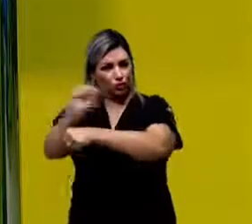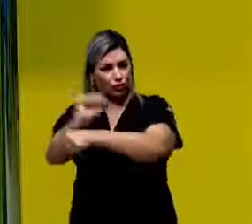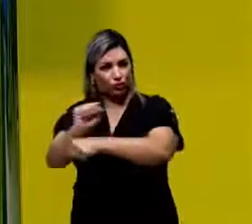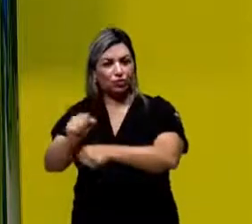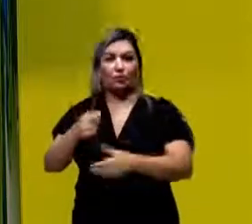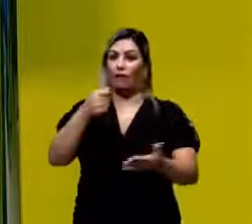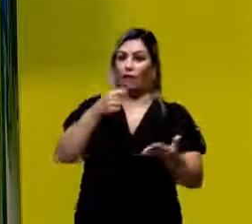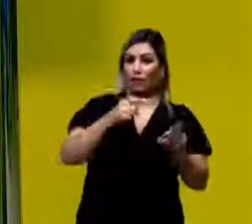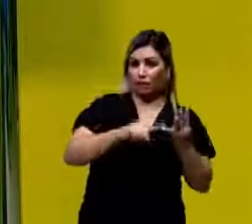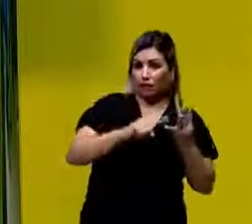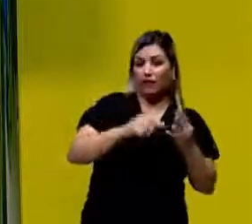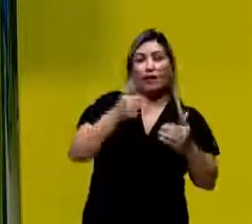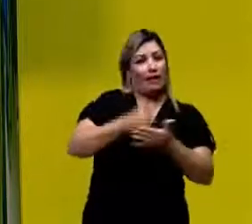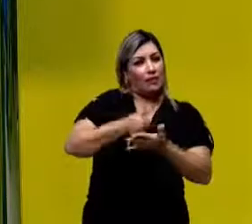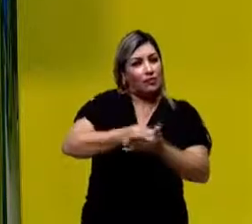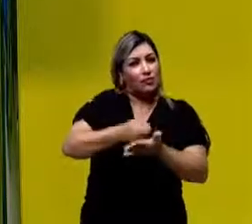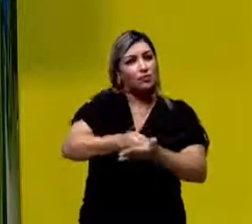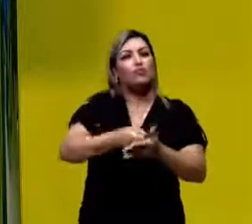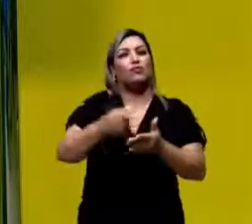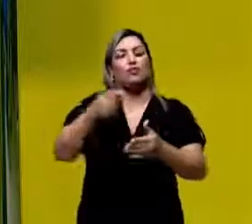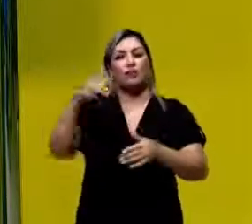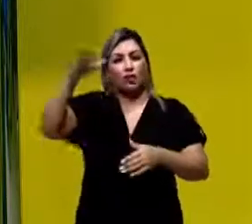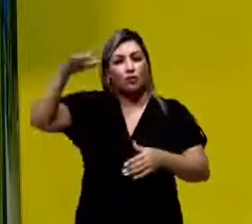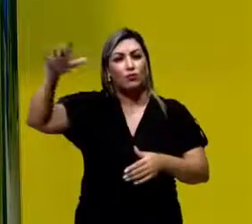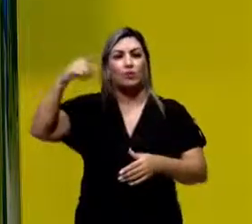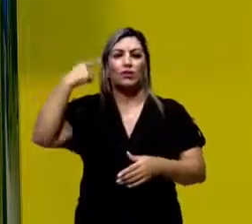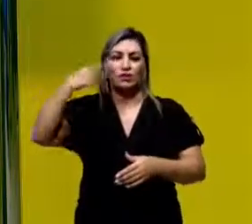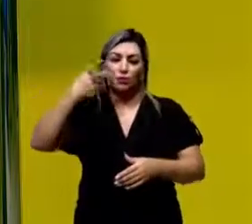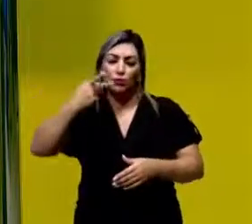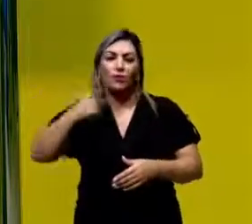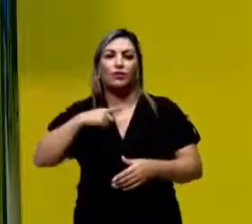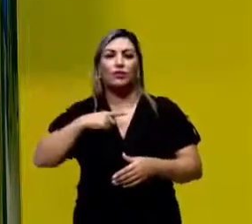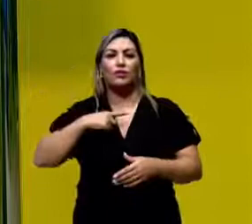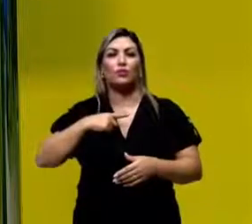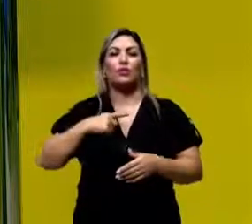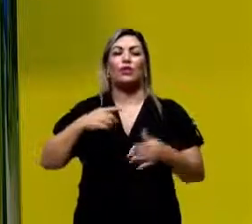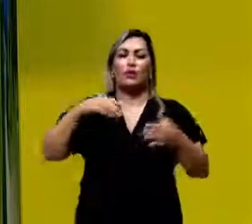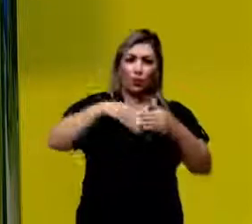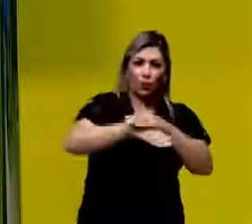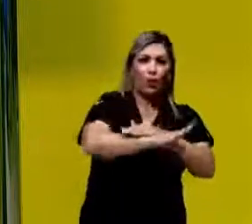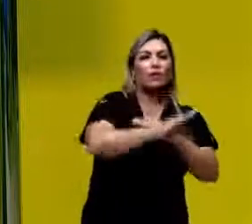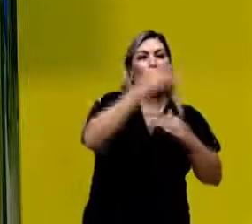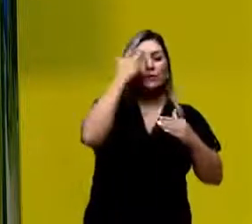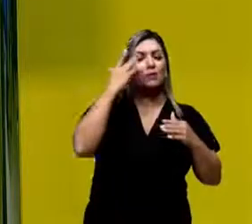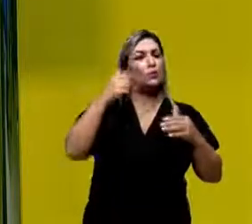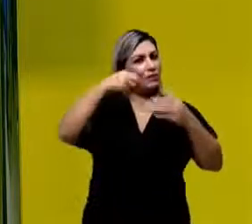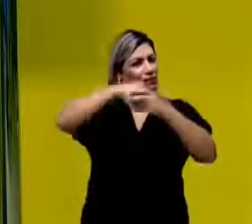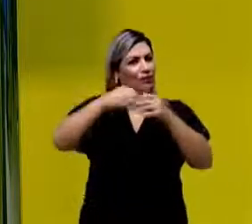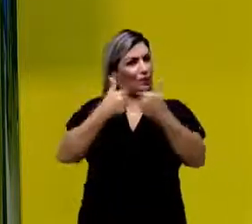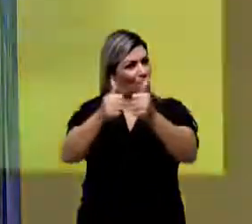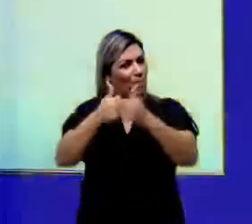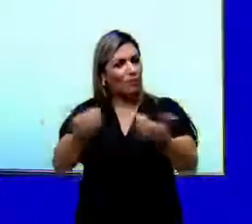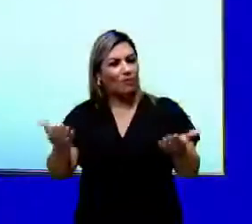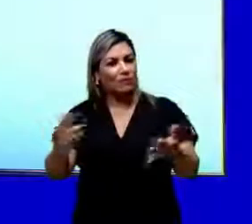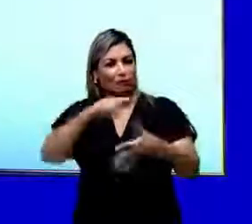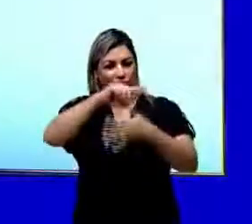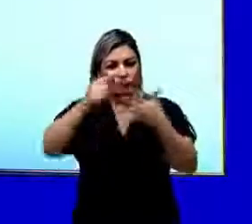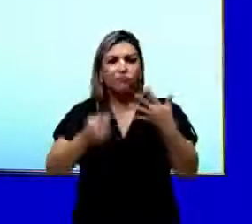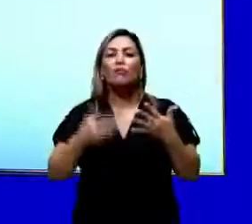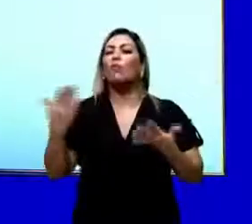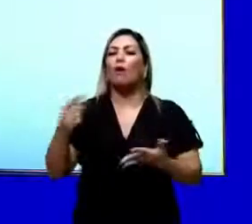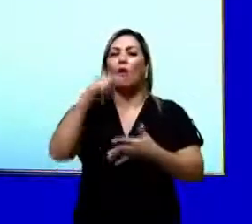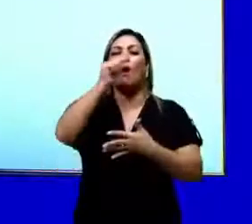que os ônibus municipais tem um banheiros abrigar dois mil moradores de rua em ônibus que que será que é pela leitura